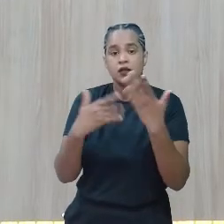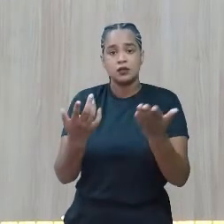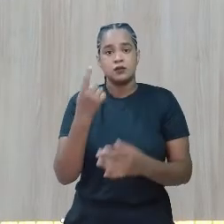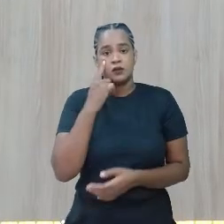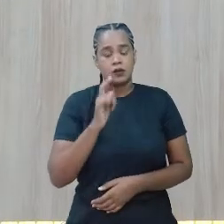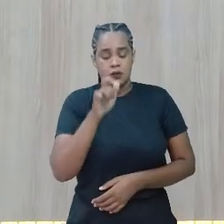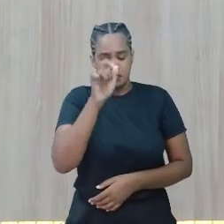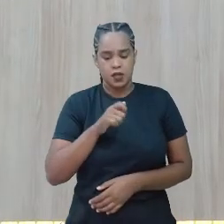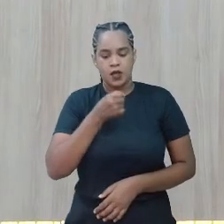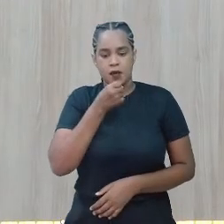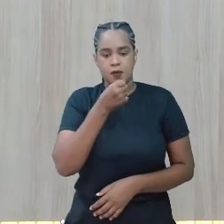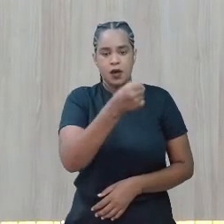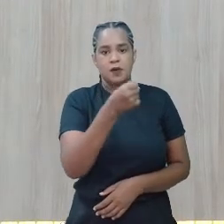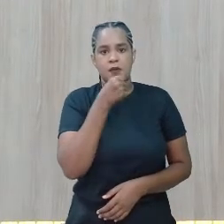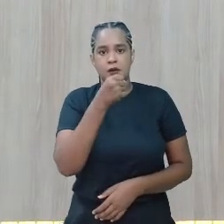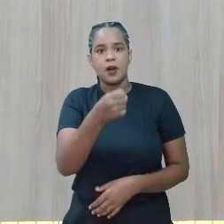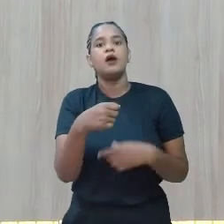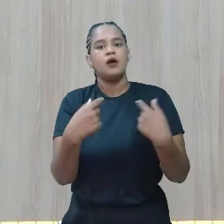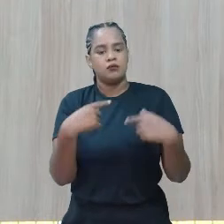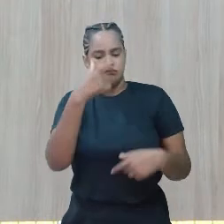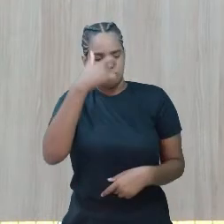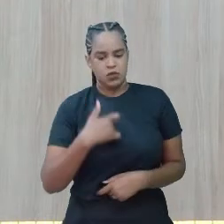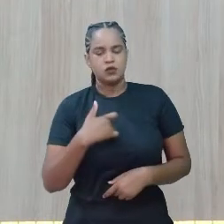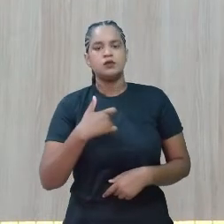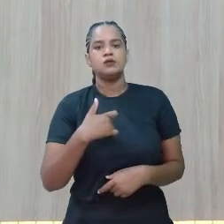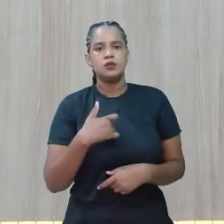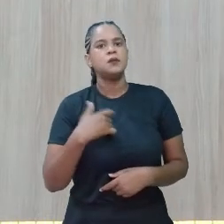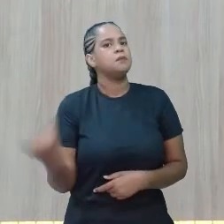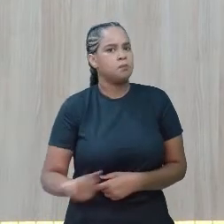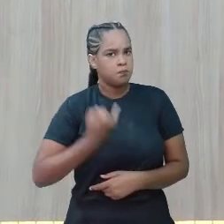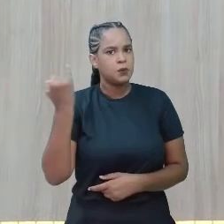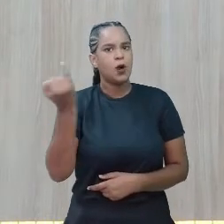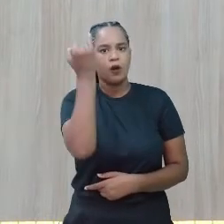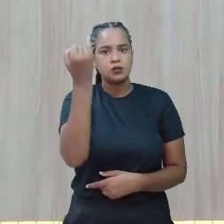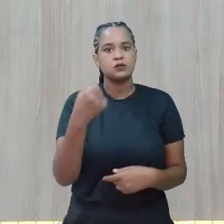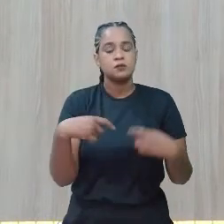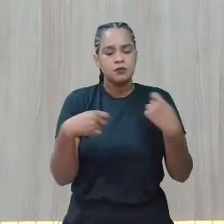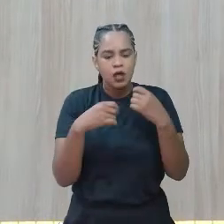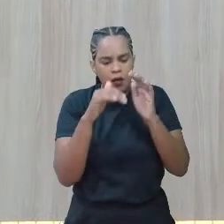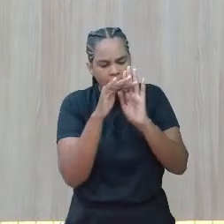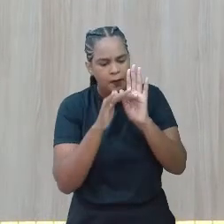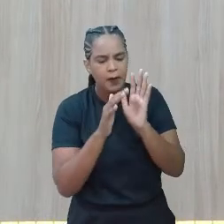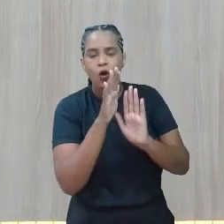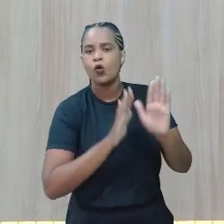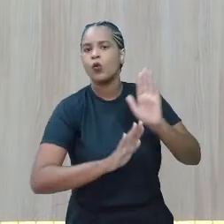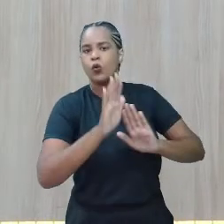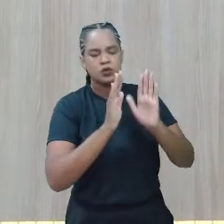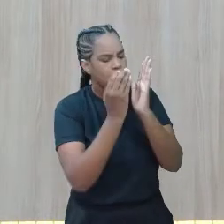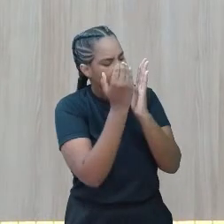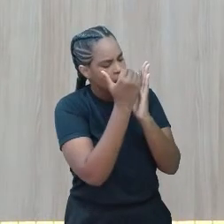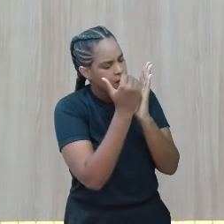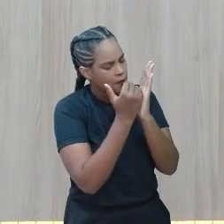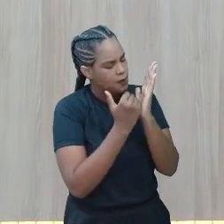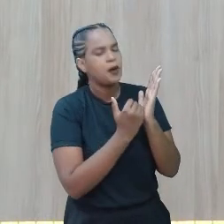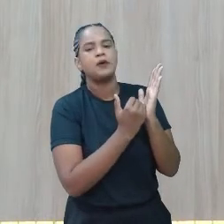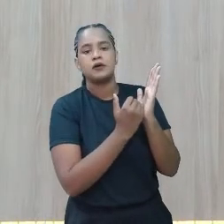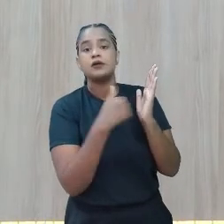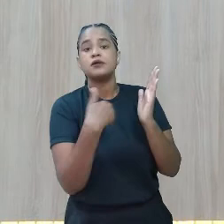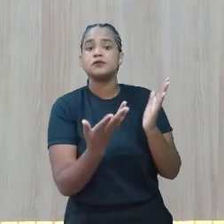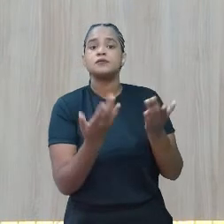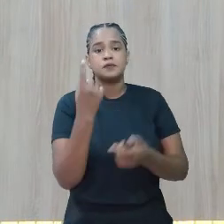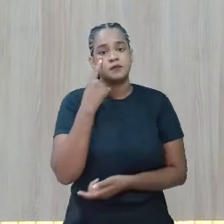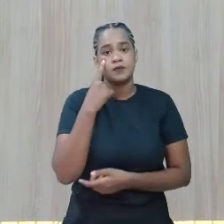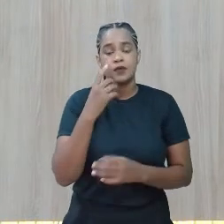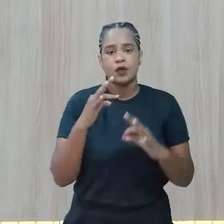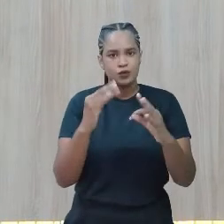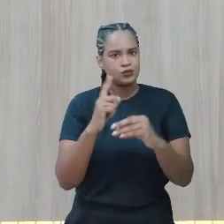é aquela pessoa muito importante que faz todo aquele processo com cuidado. Então, tudo que vamos